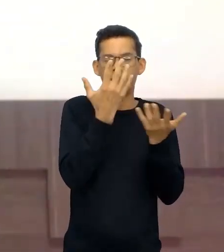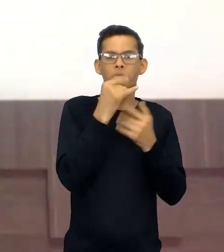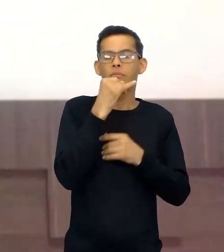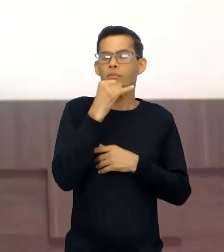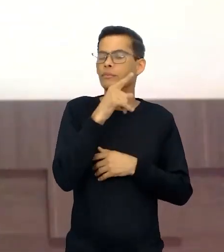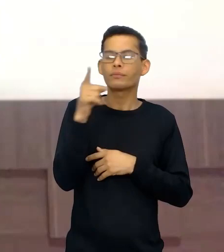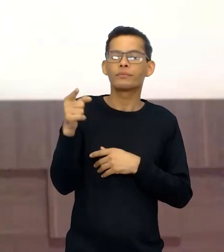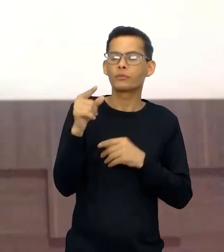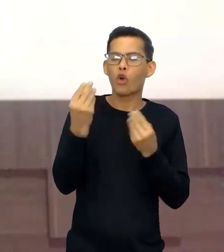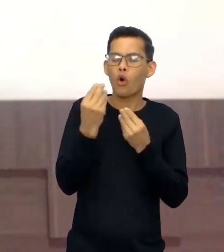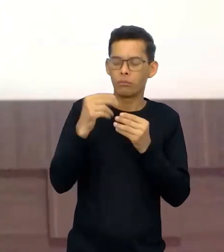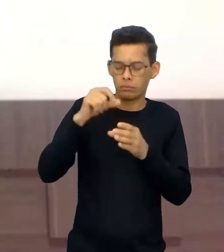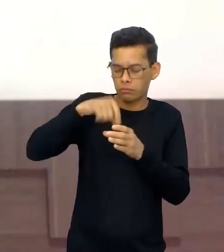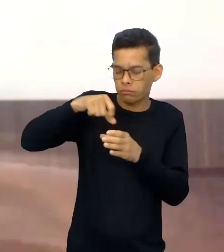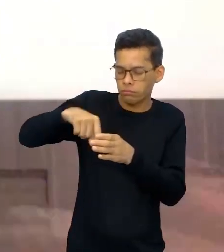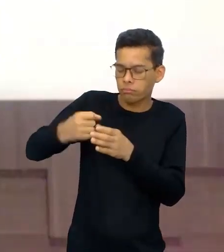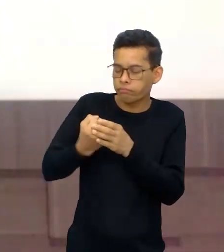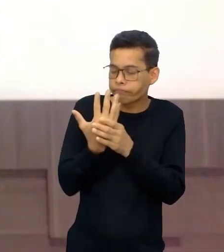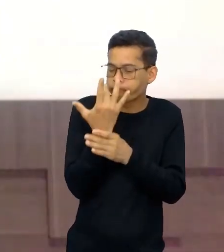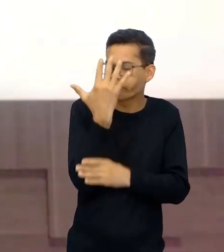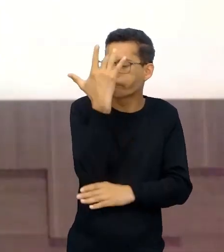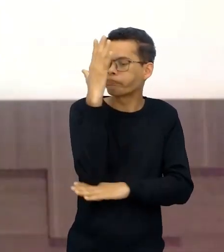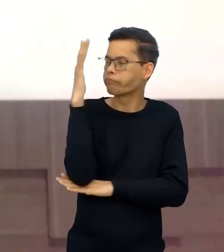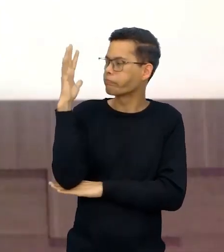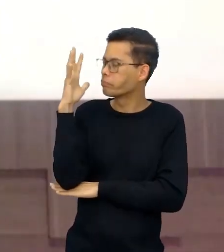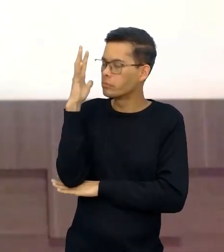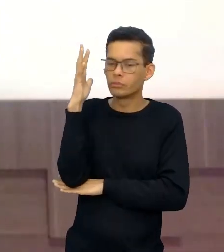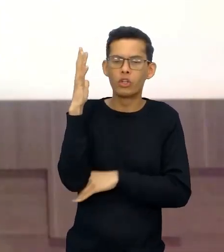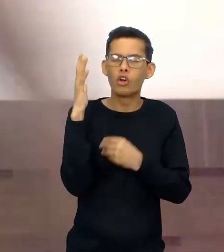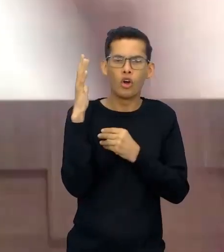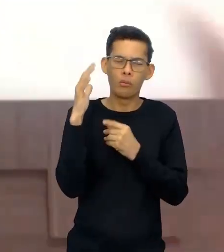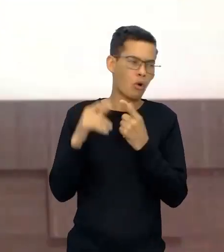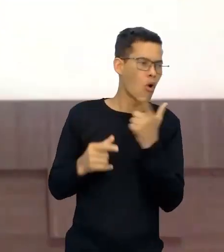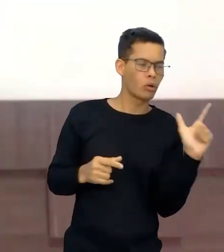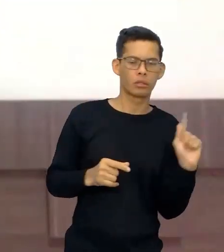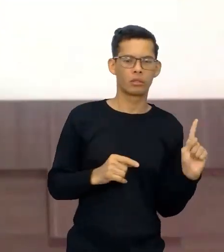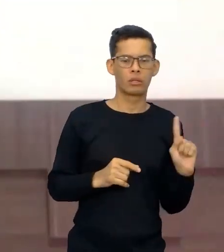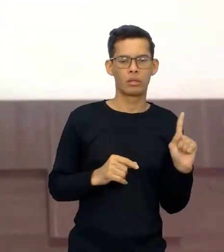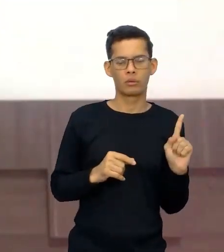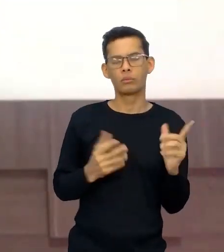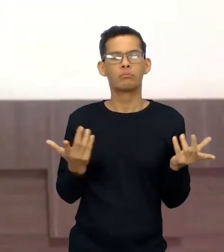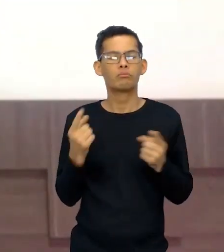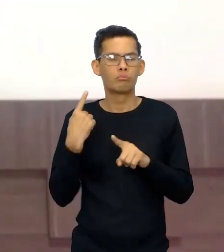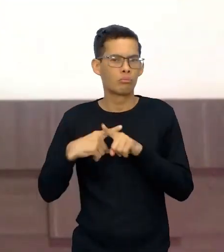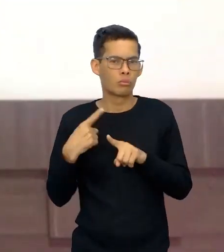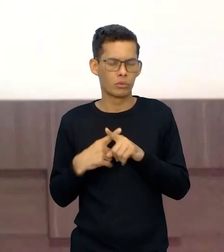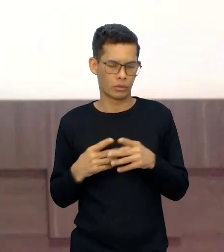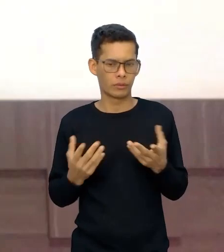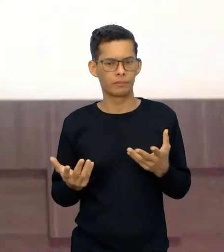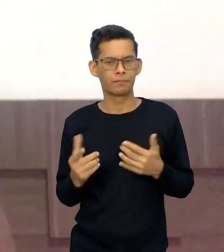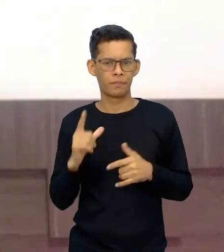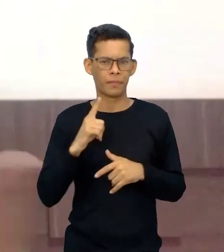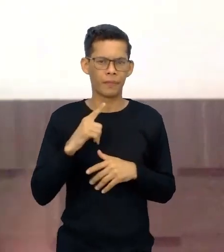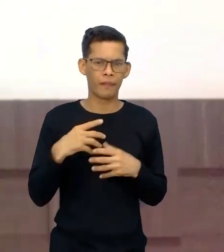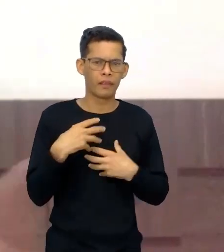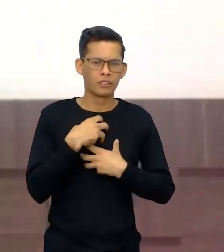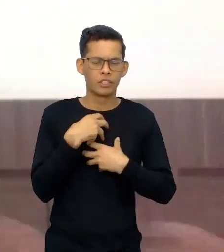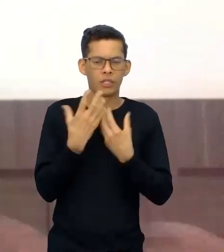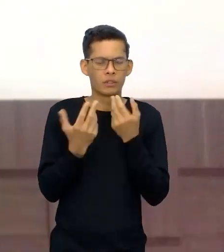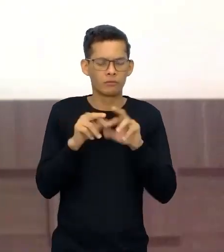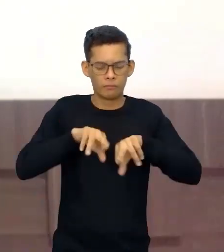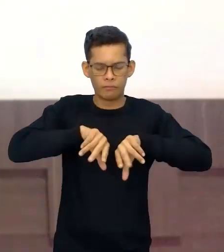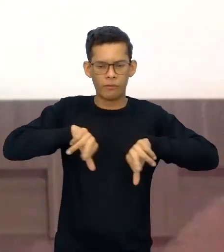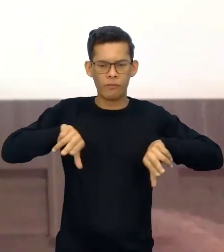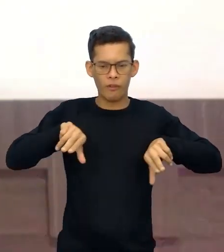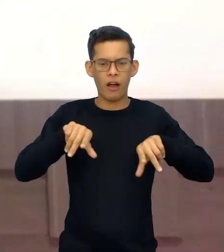que acabou evitando a germinação de outra semente. E aí, claro, né, nós podemos explorar de diferentes maneiras e até